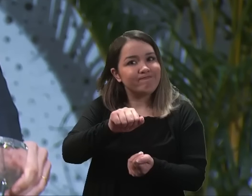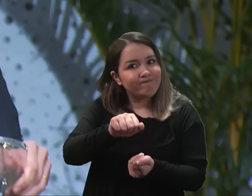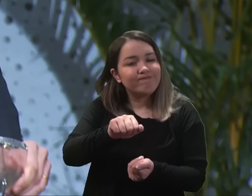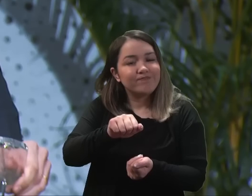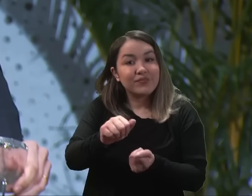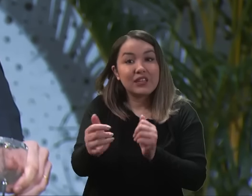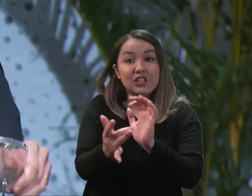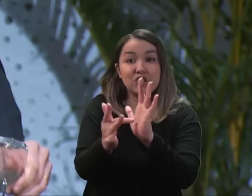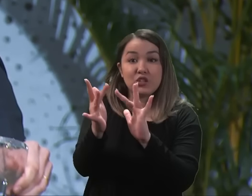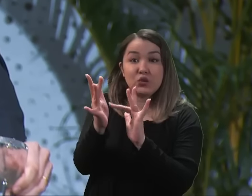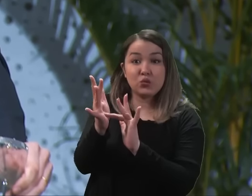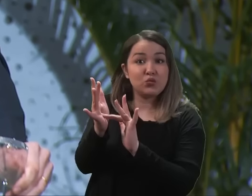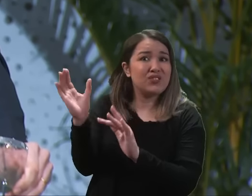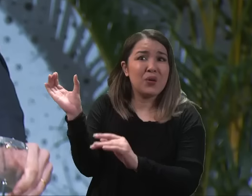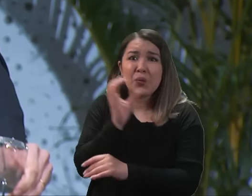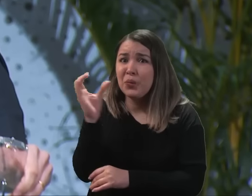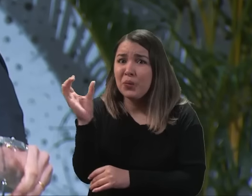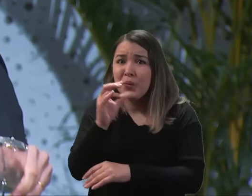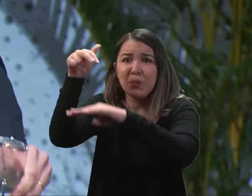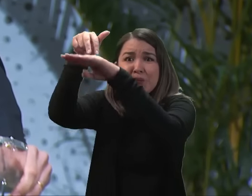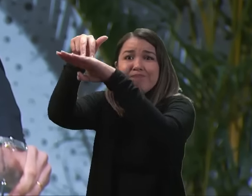Jesus breve virá.